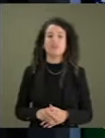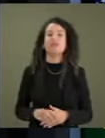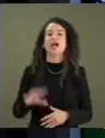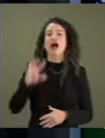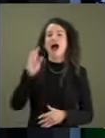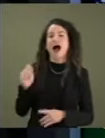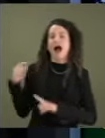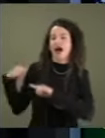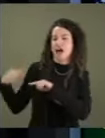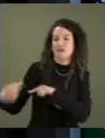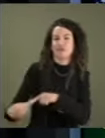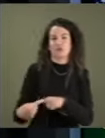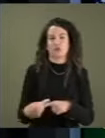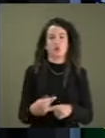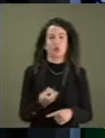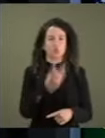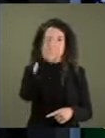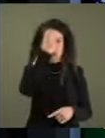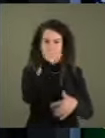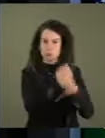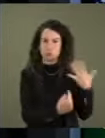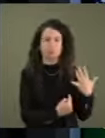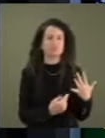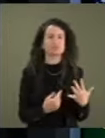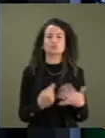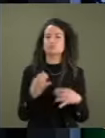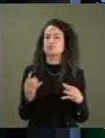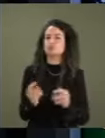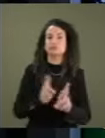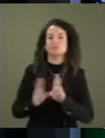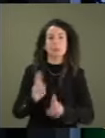afrodescendentes, cultura, todo mundo se relaciona bem,